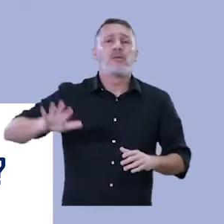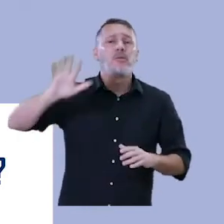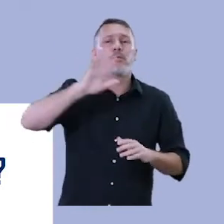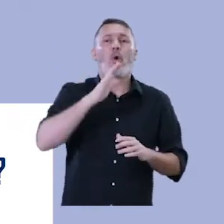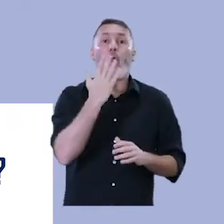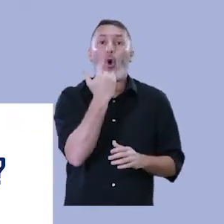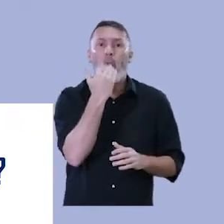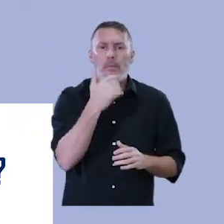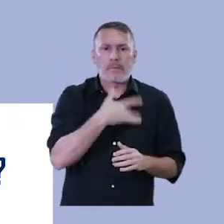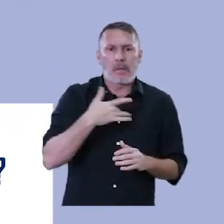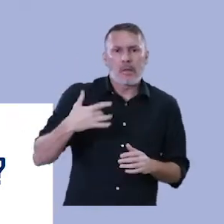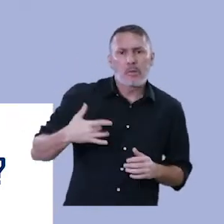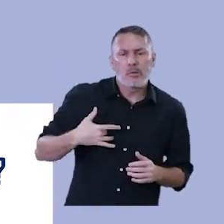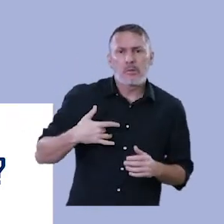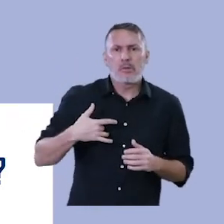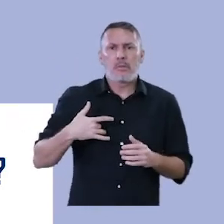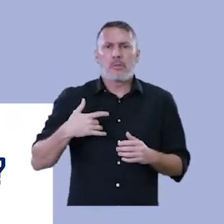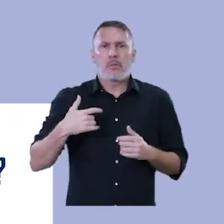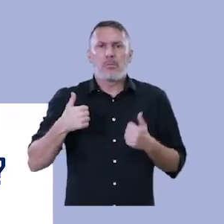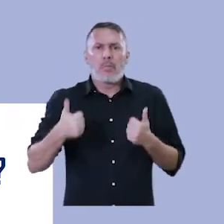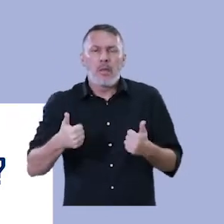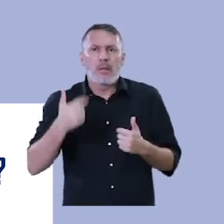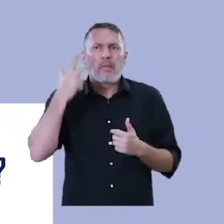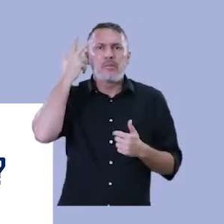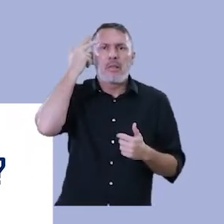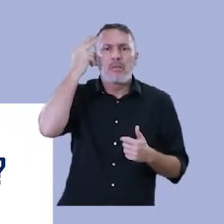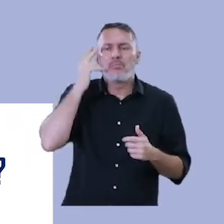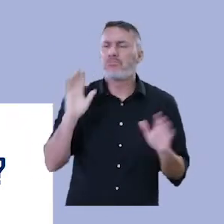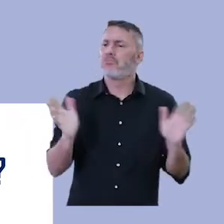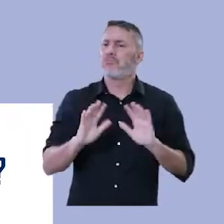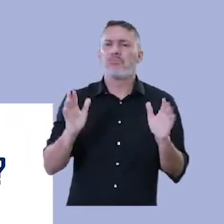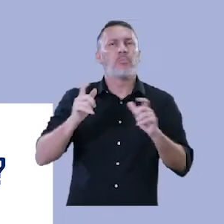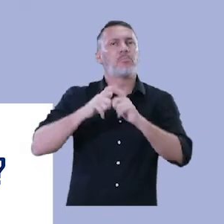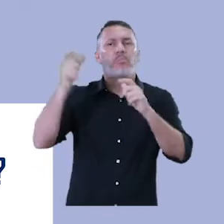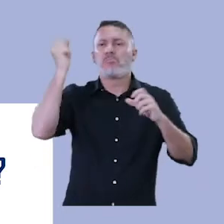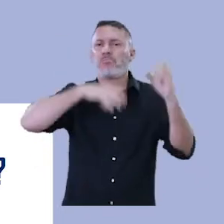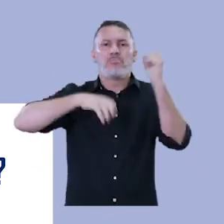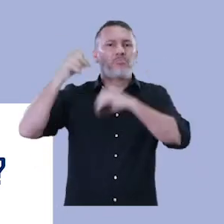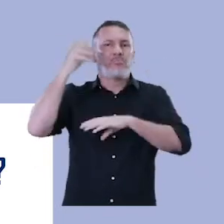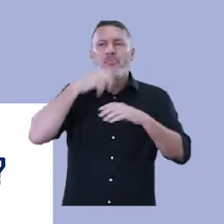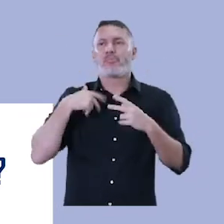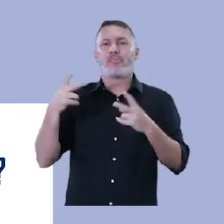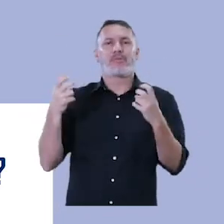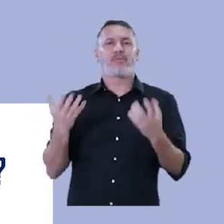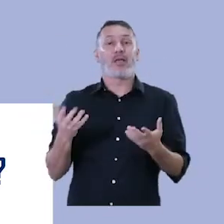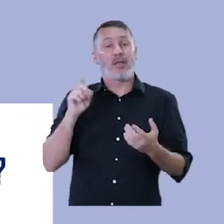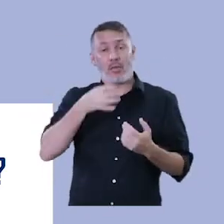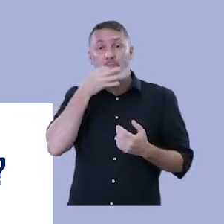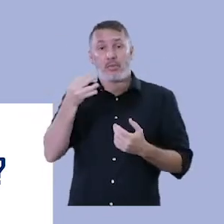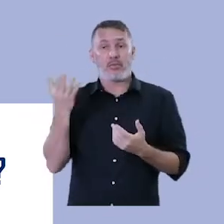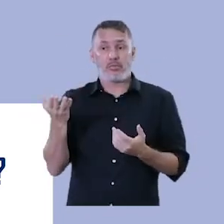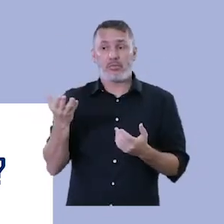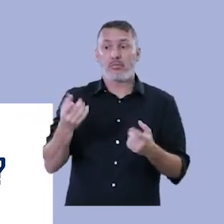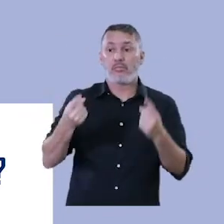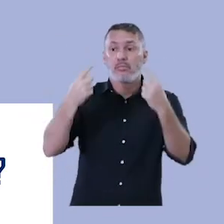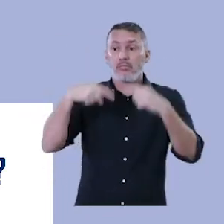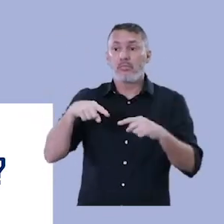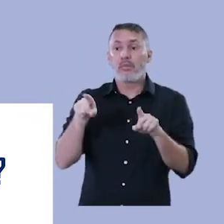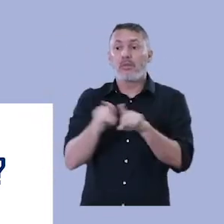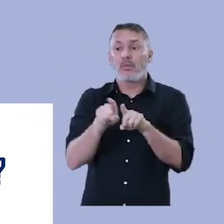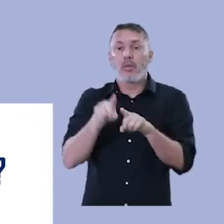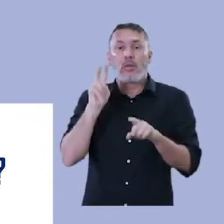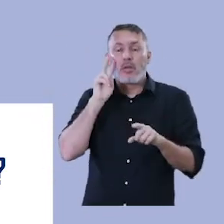uma cultura de má alimentação. Olha a palavra com juízo de valor auxiliando. E nós temos outro